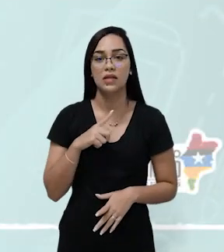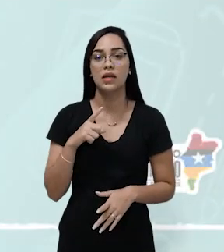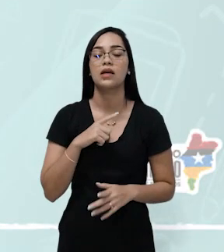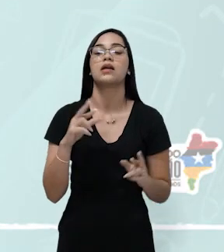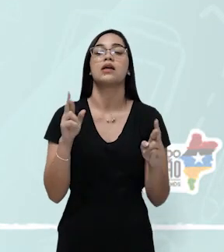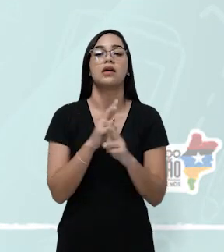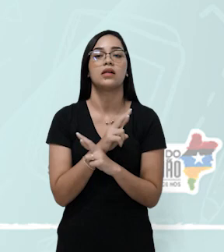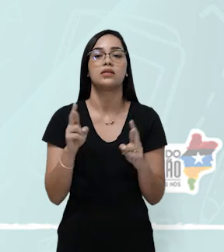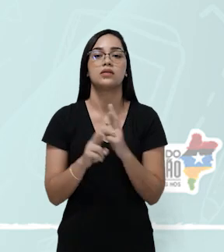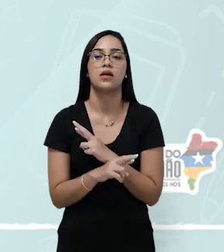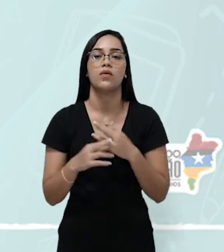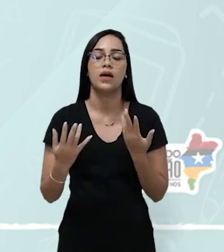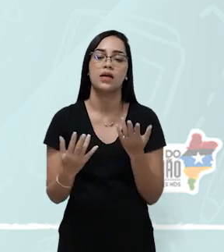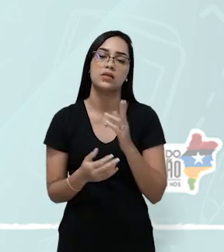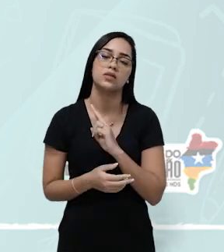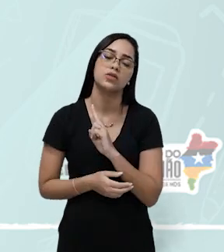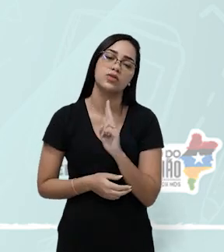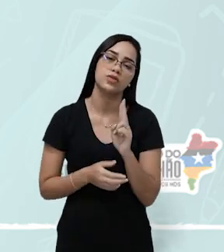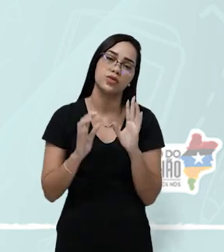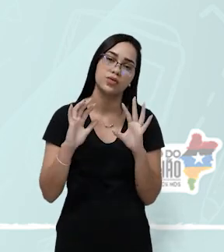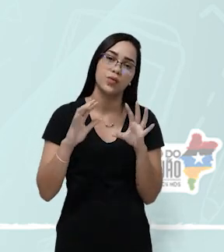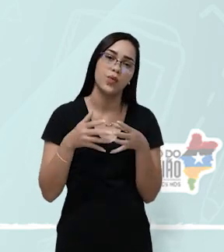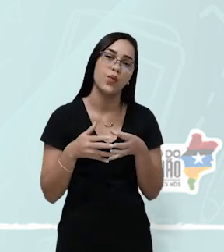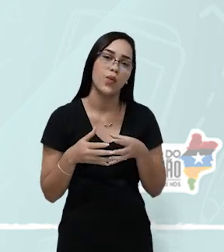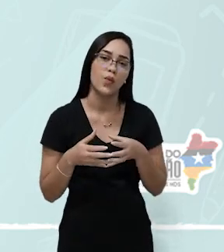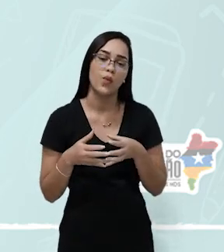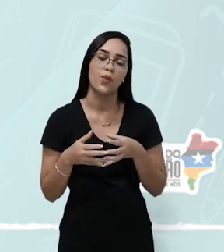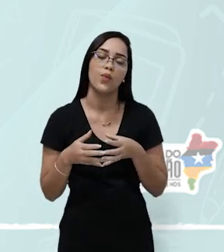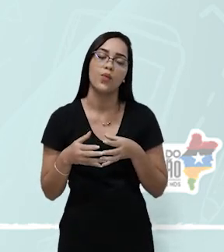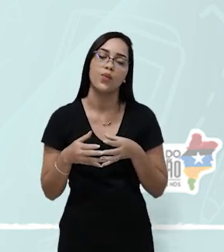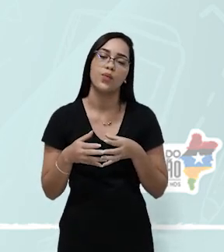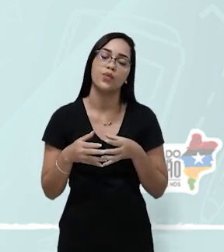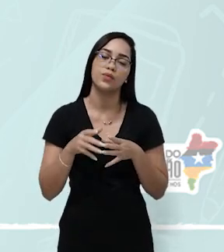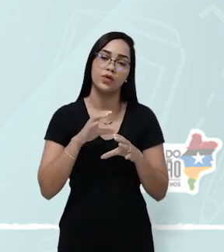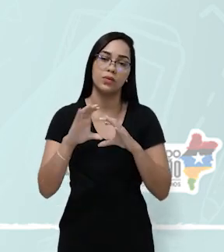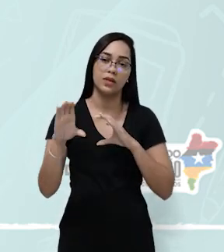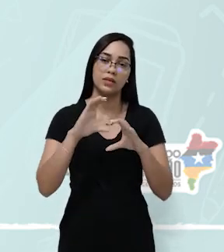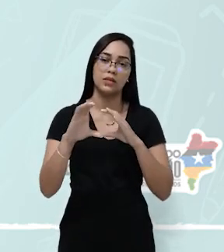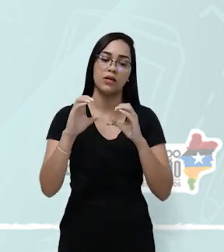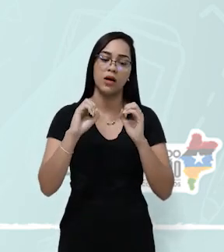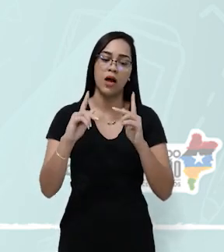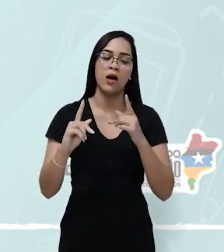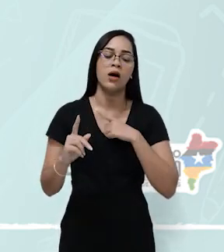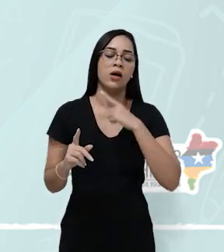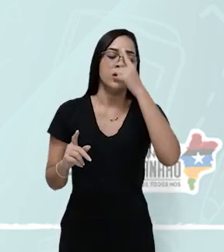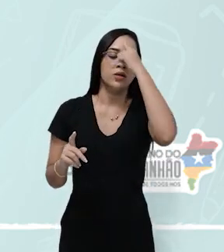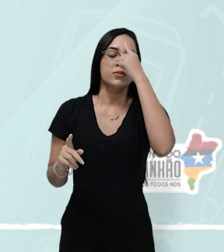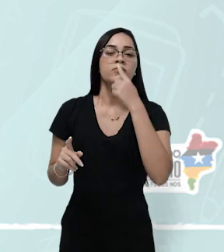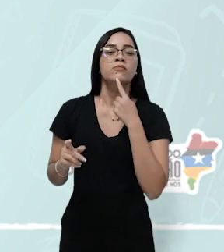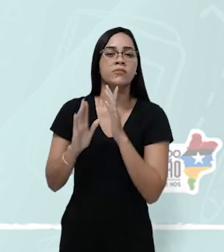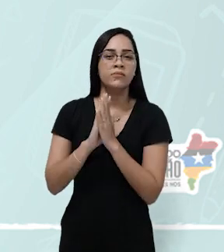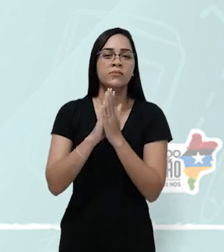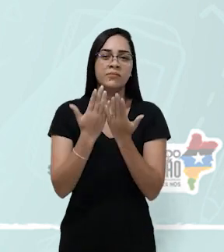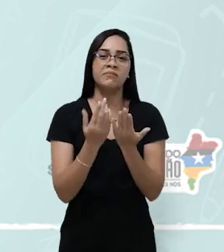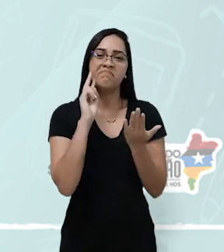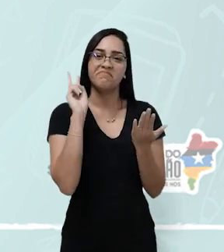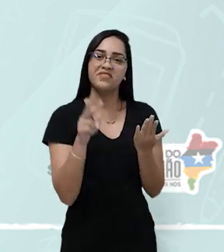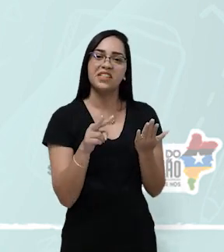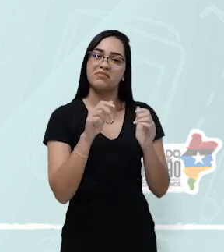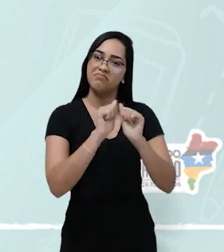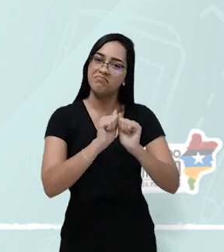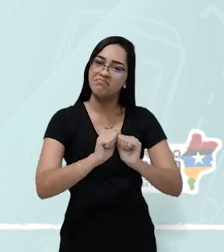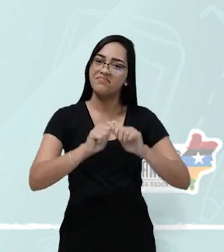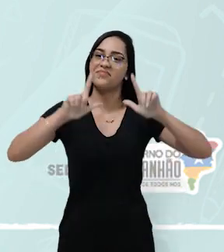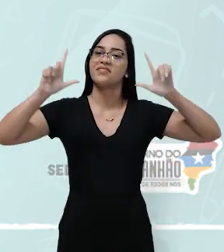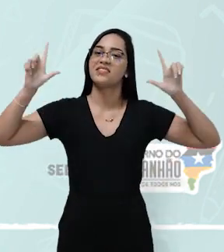aí dessa nomenclatura aí na hora da comunicação, tá? Eu trouxe aqui uma figura de um livro, olha só na sua tela,